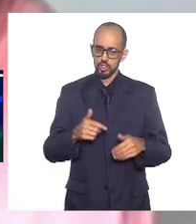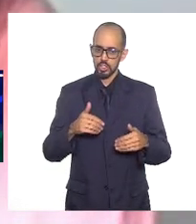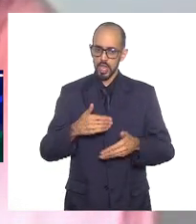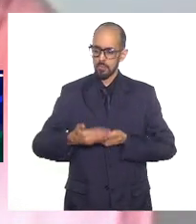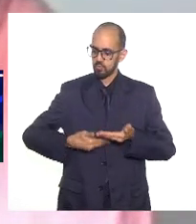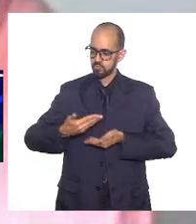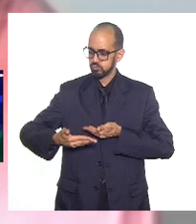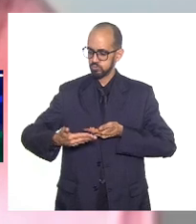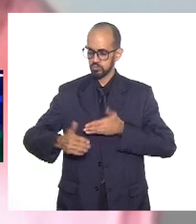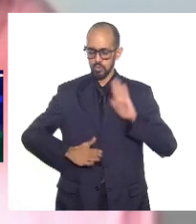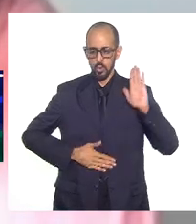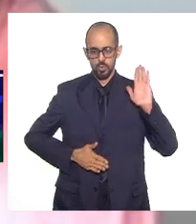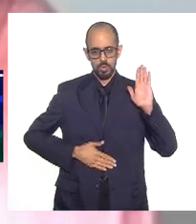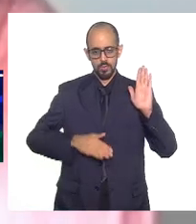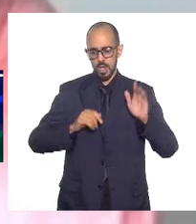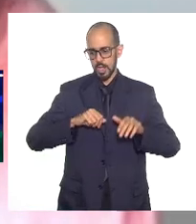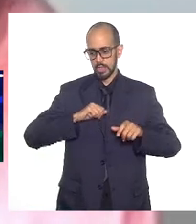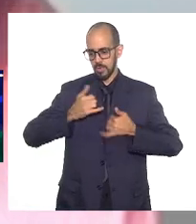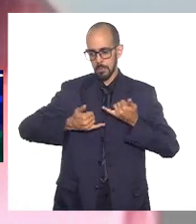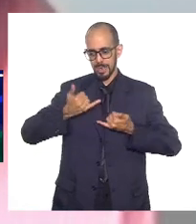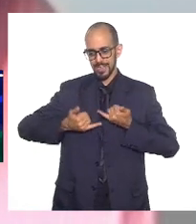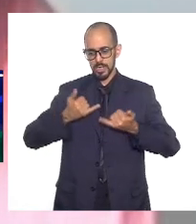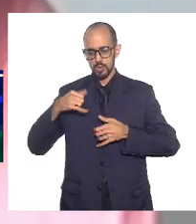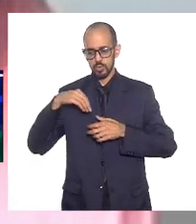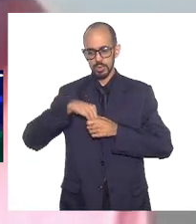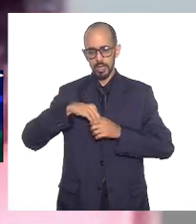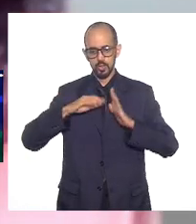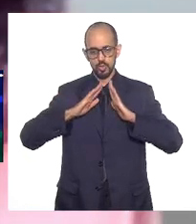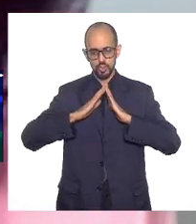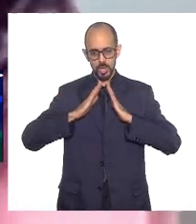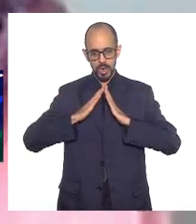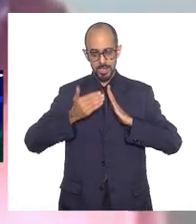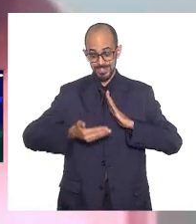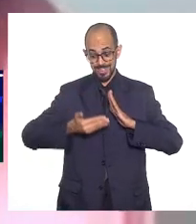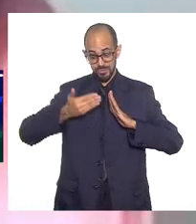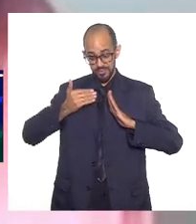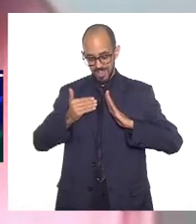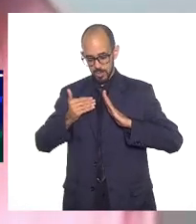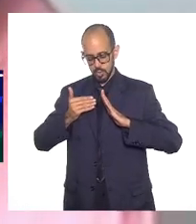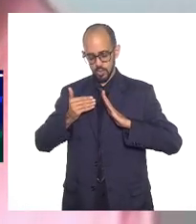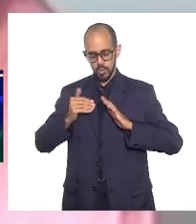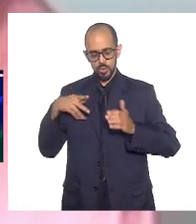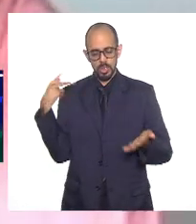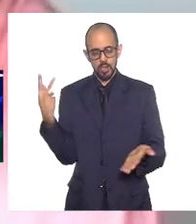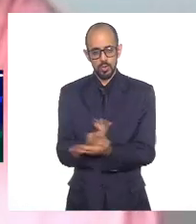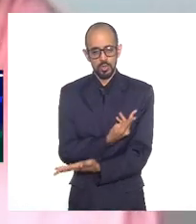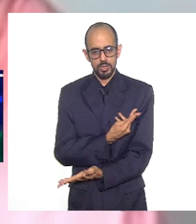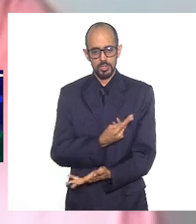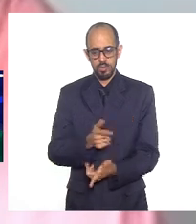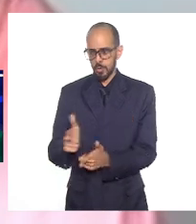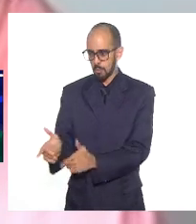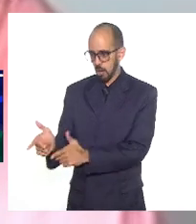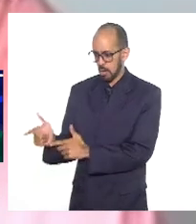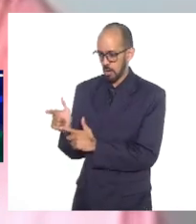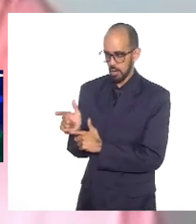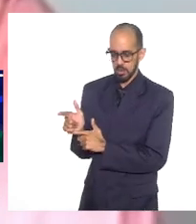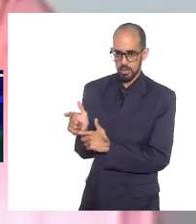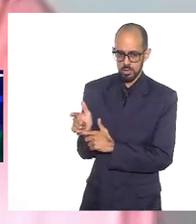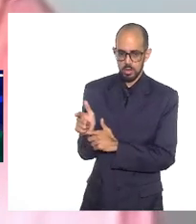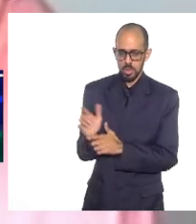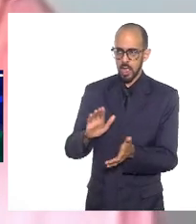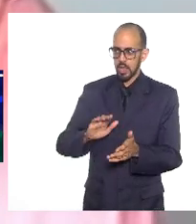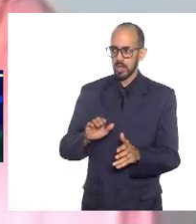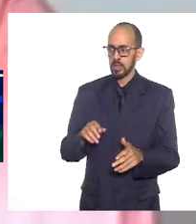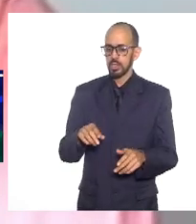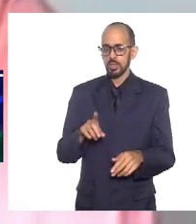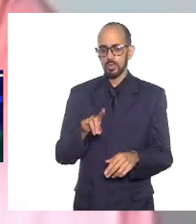brincava dentro de casa, no quintal do portão para dentro, e foi executado, né? Acho que esse